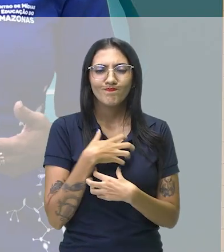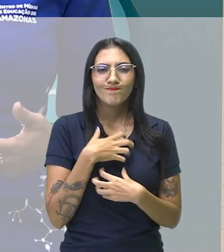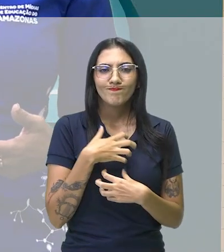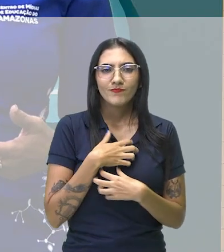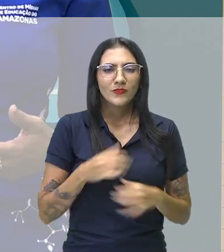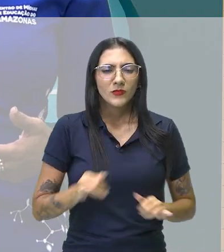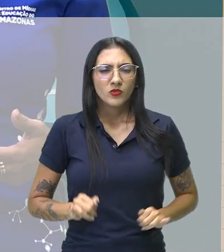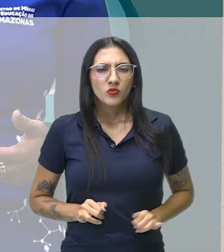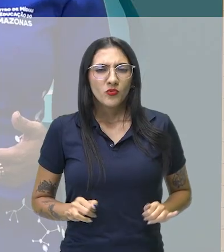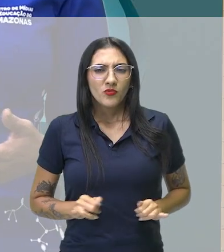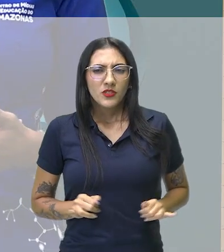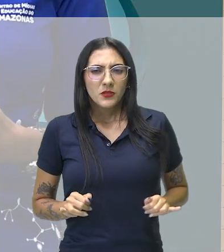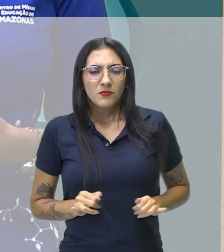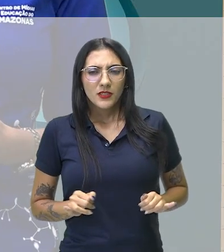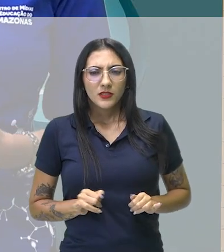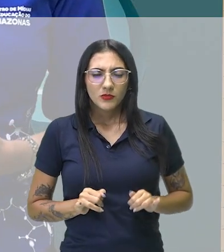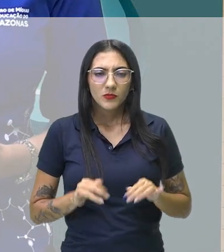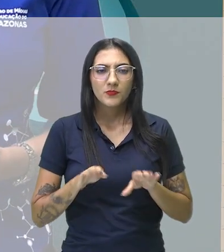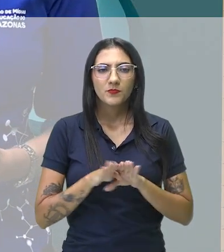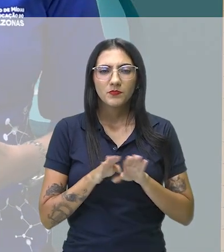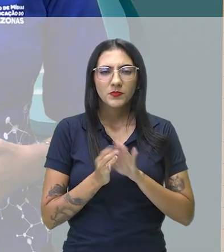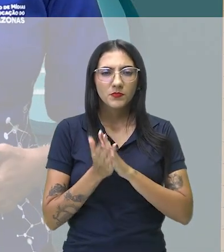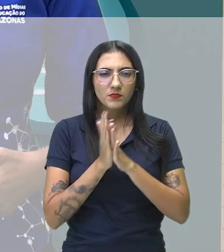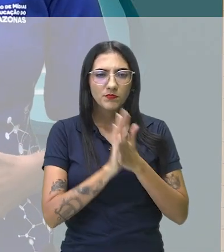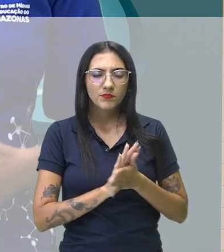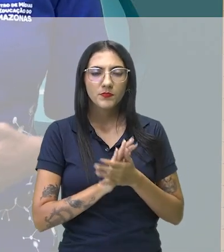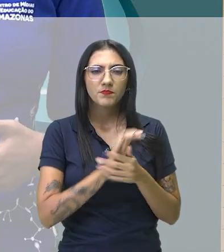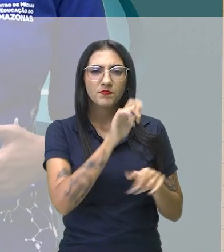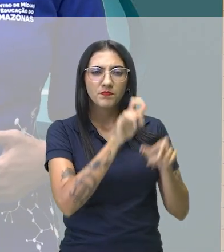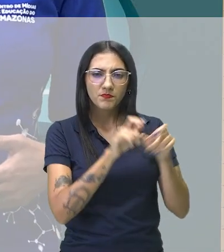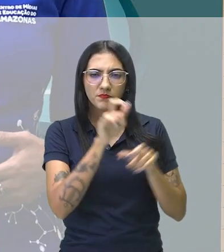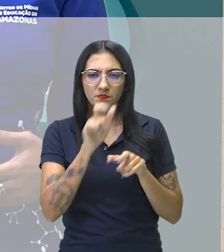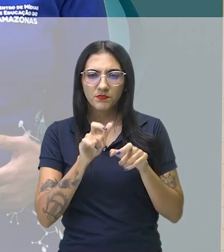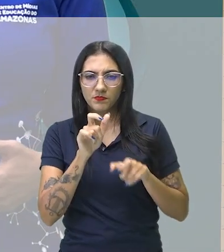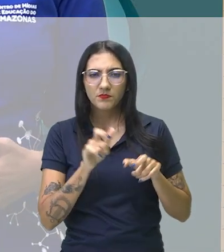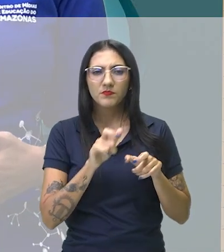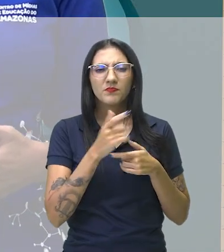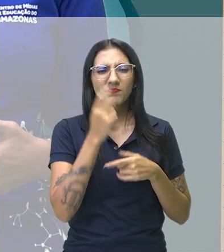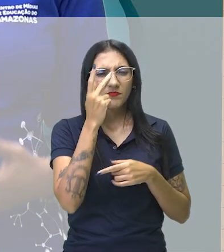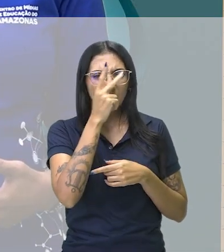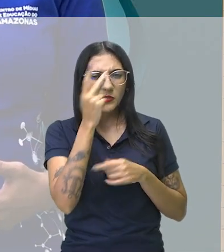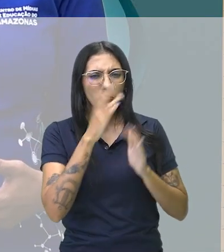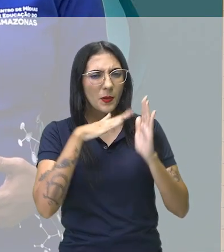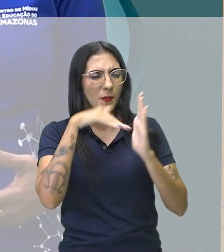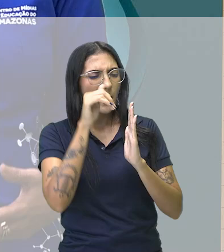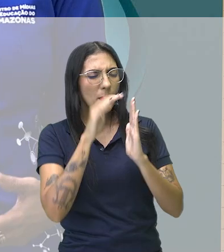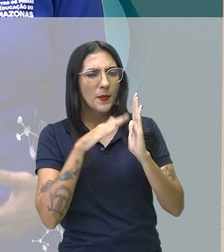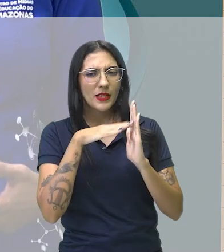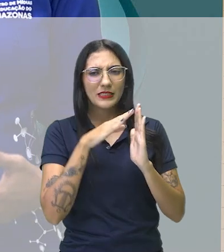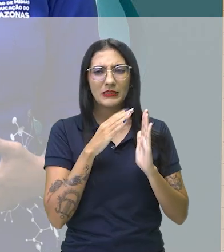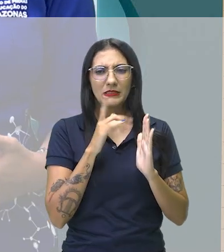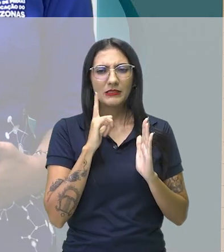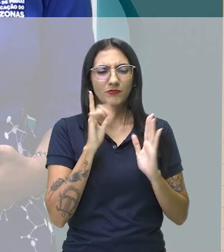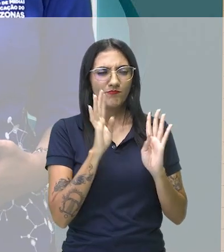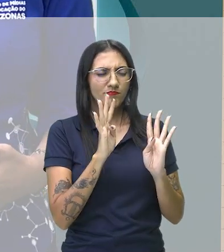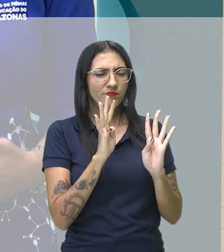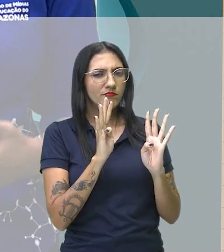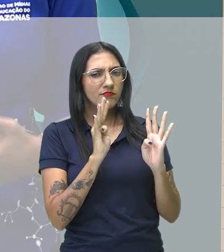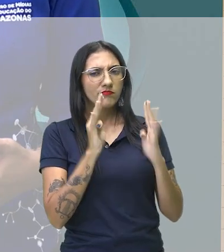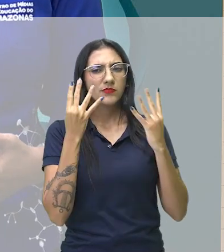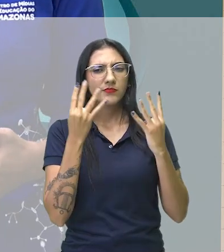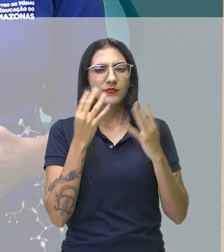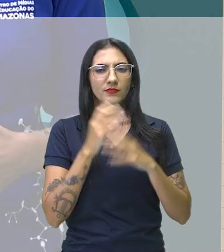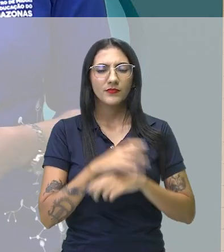sensação de sofrimento e desolação. As figuras alongadas expressivas criam um impacto